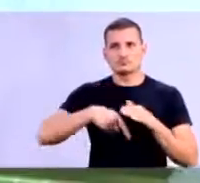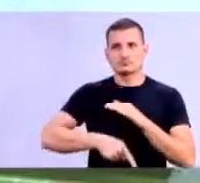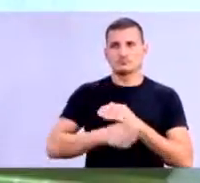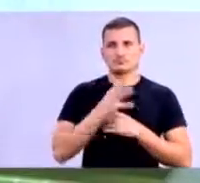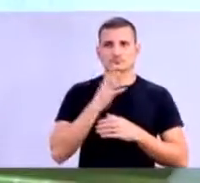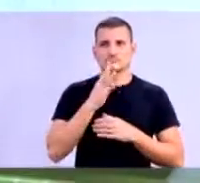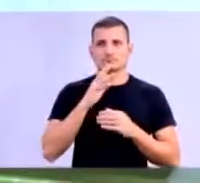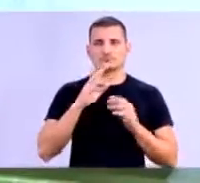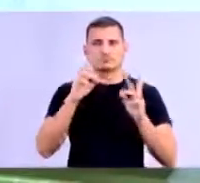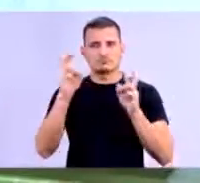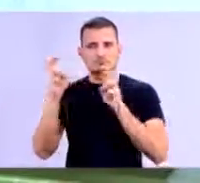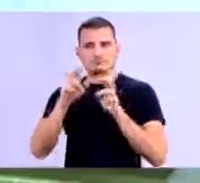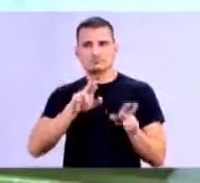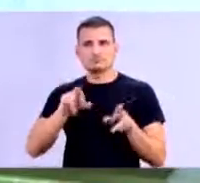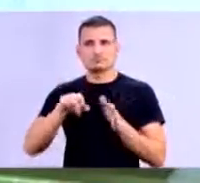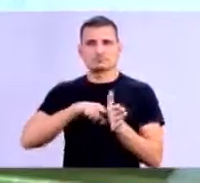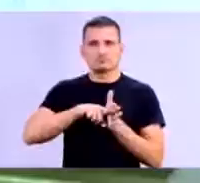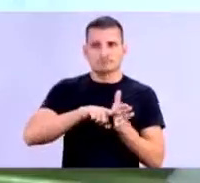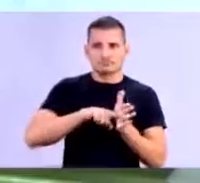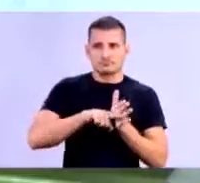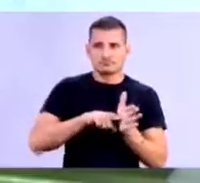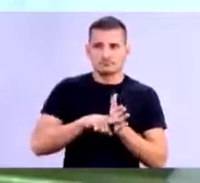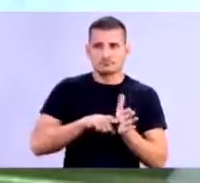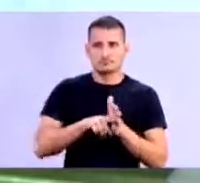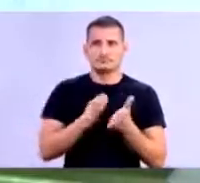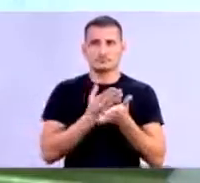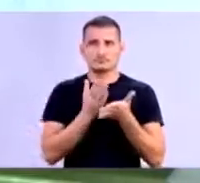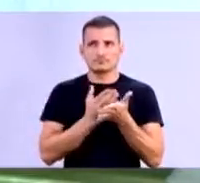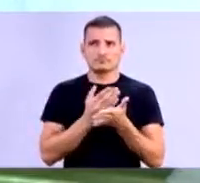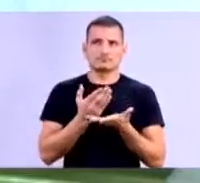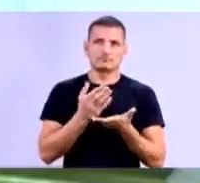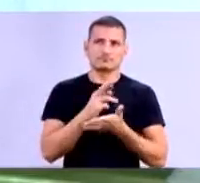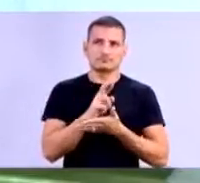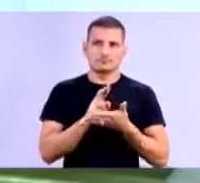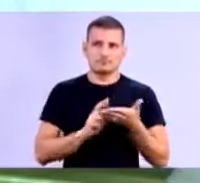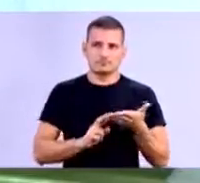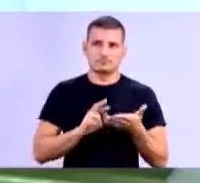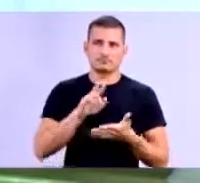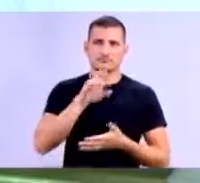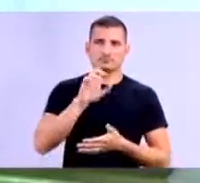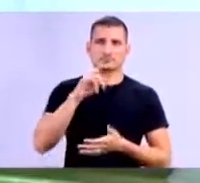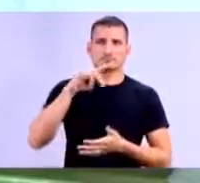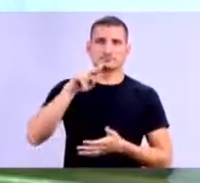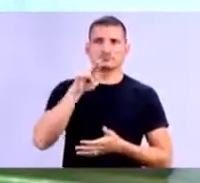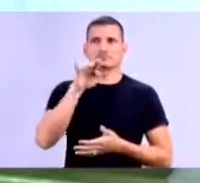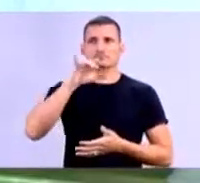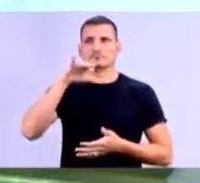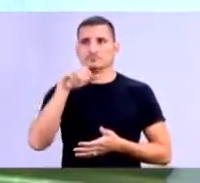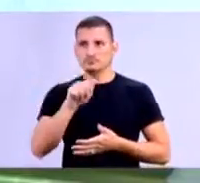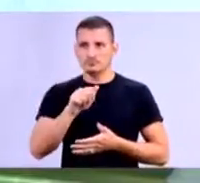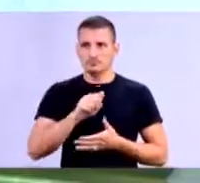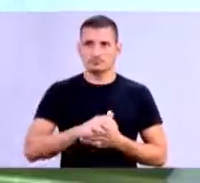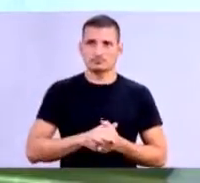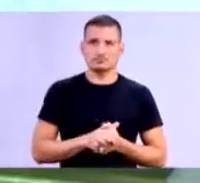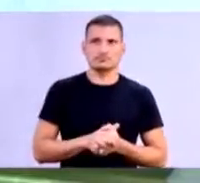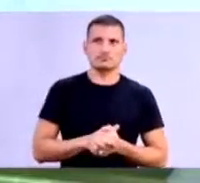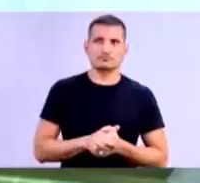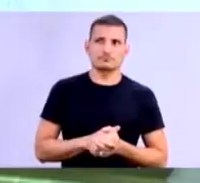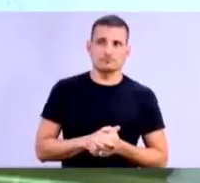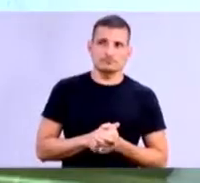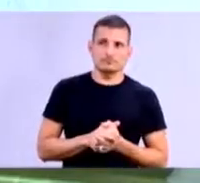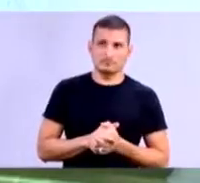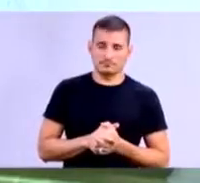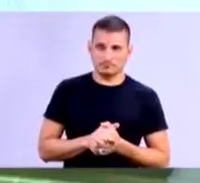esses assuntos pesquisando no Manual de Redação da República sobre essa questão. Tá?